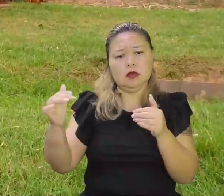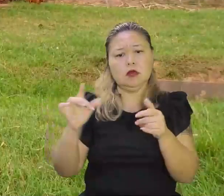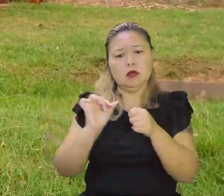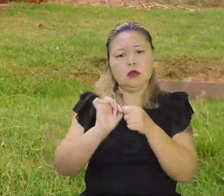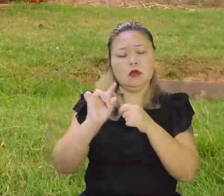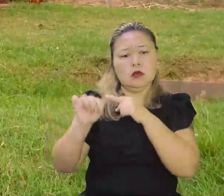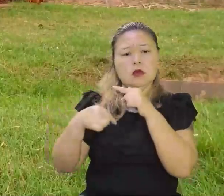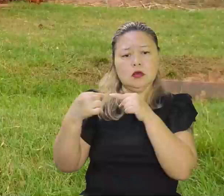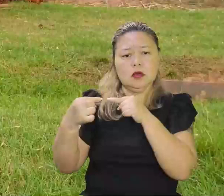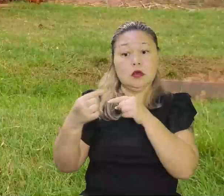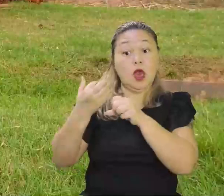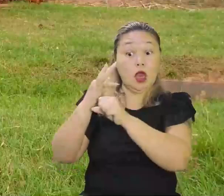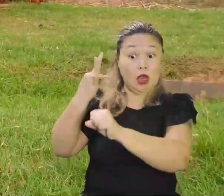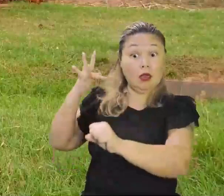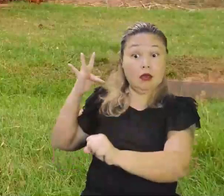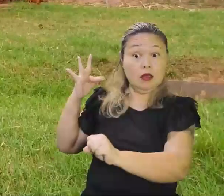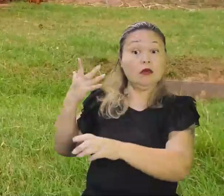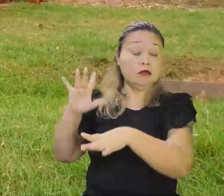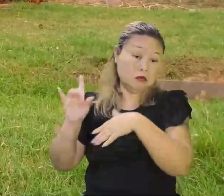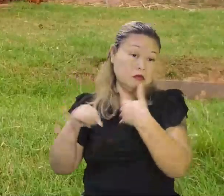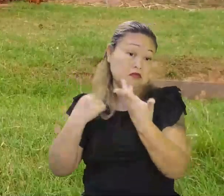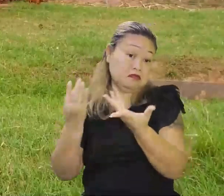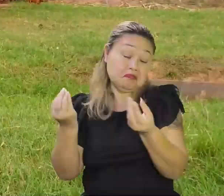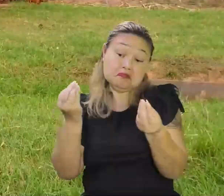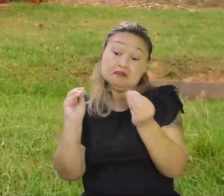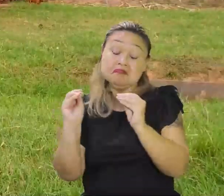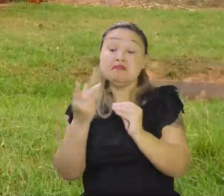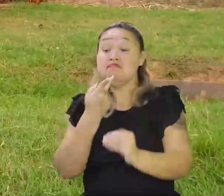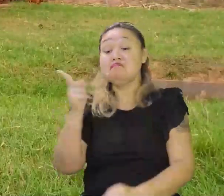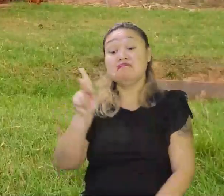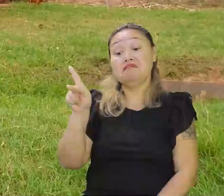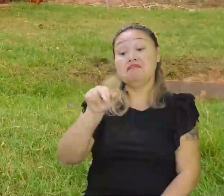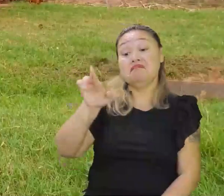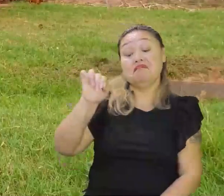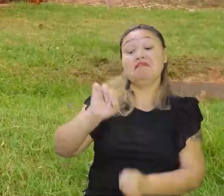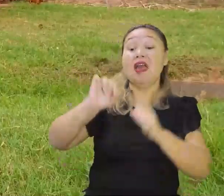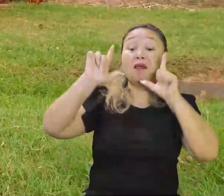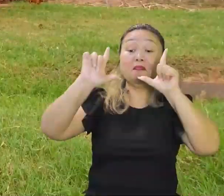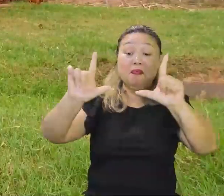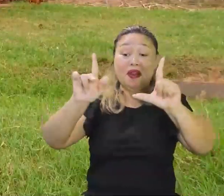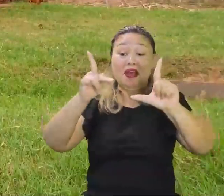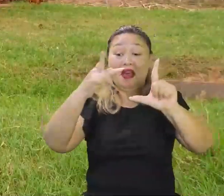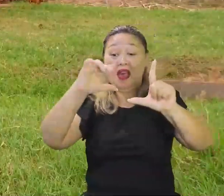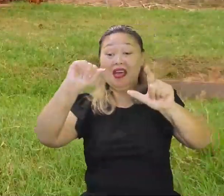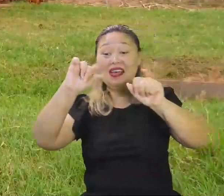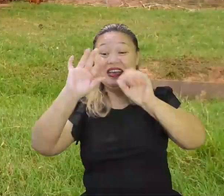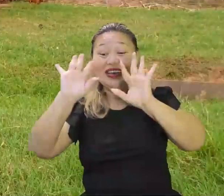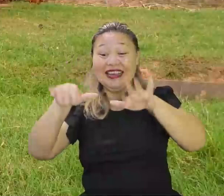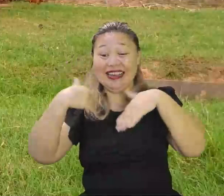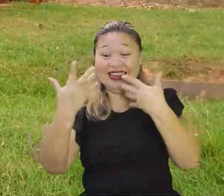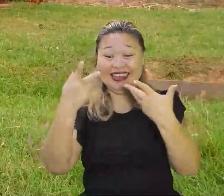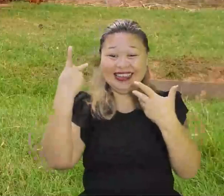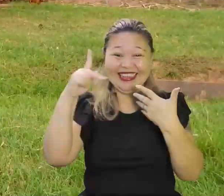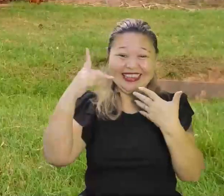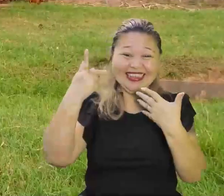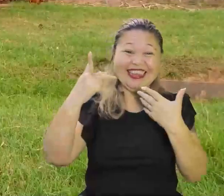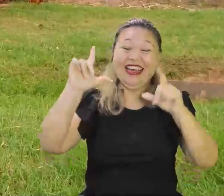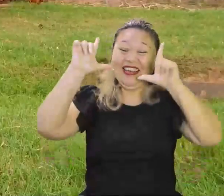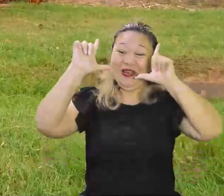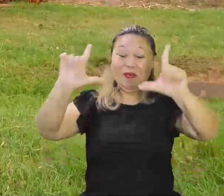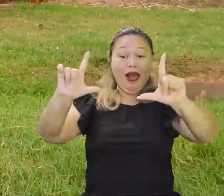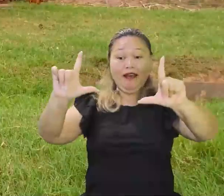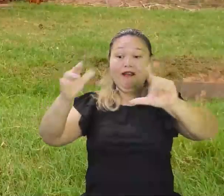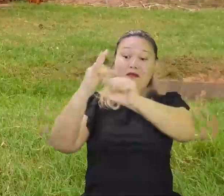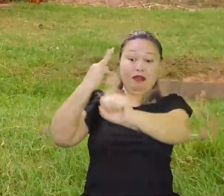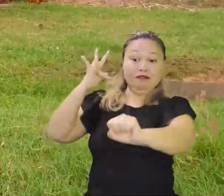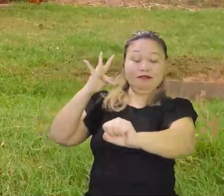a grande a gente chama de fazenda. Mas como disse o professor Maurício, o que diferencia a placa, então fica a seu critério. Se você quiser colocar lá que é uma fazenda